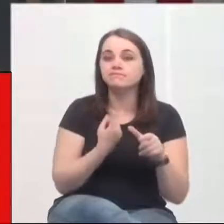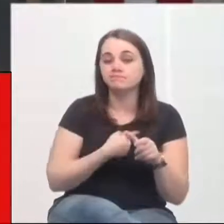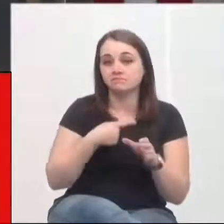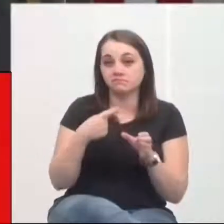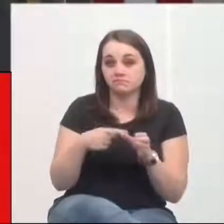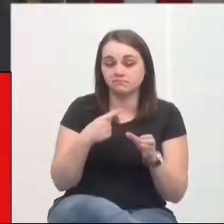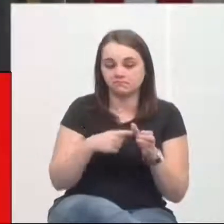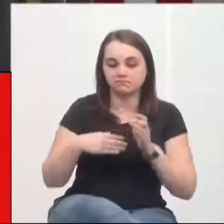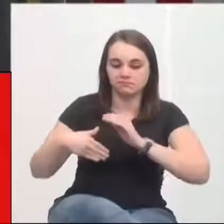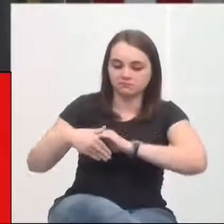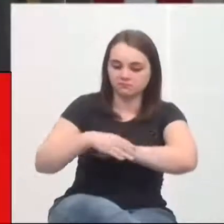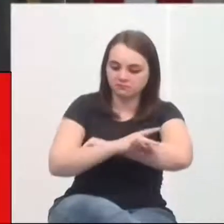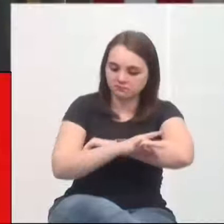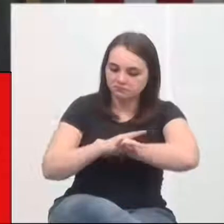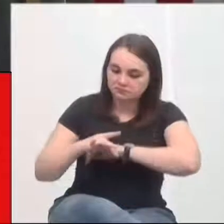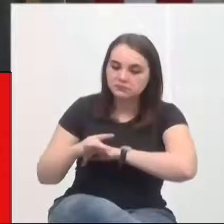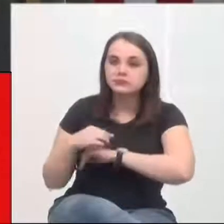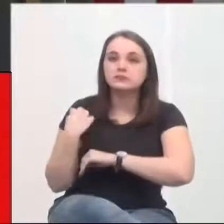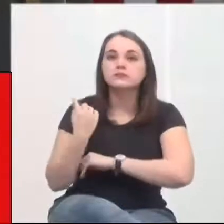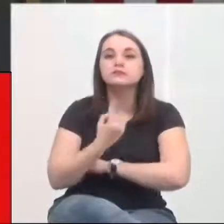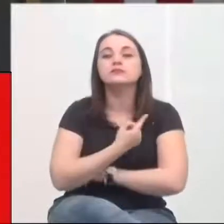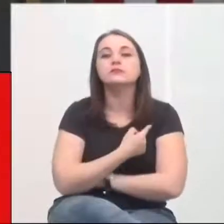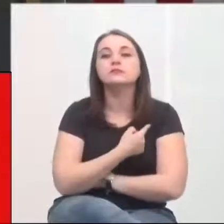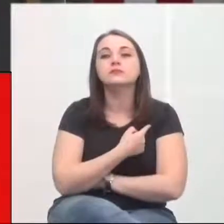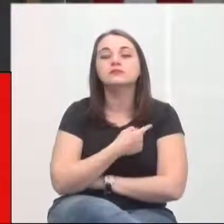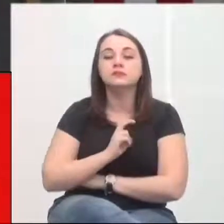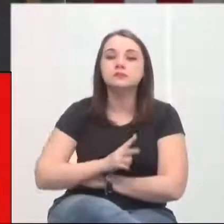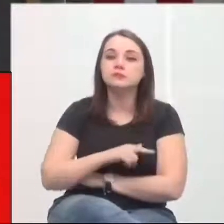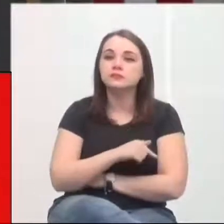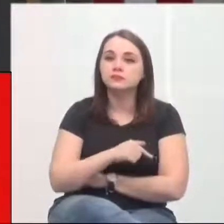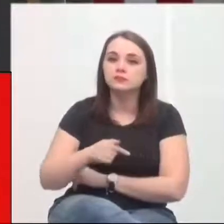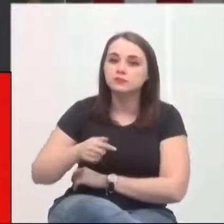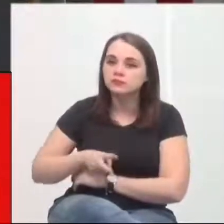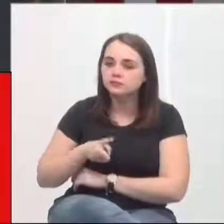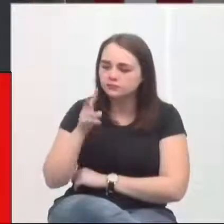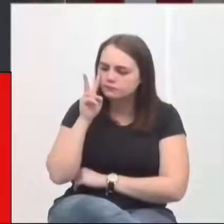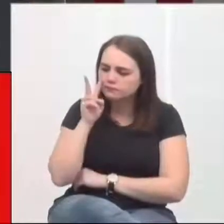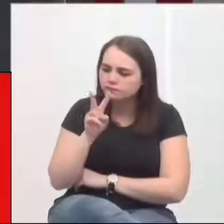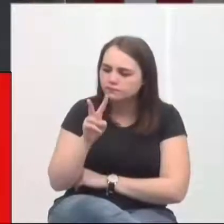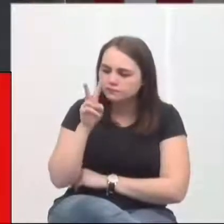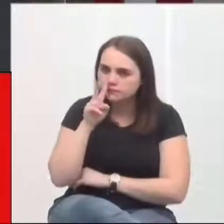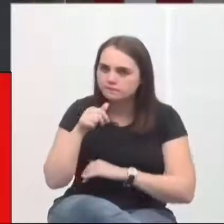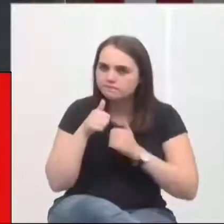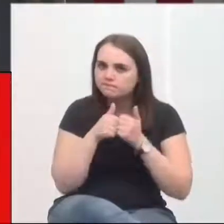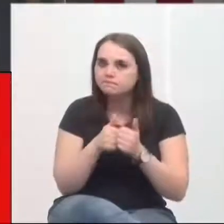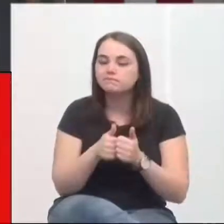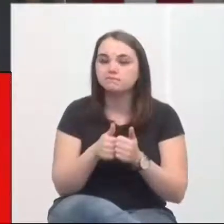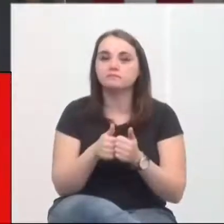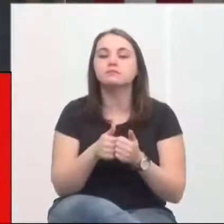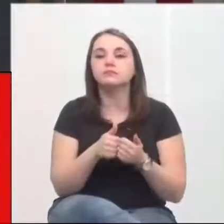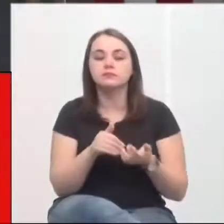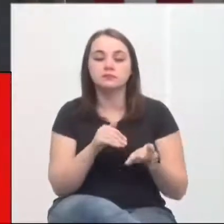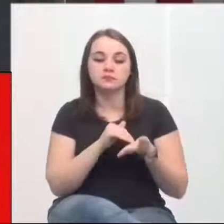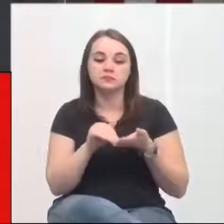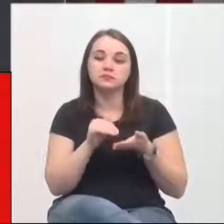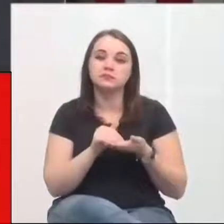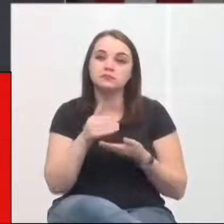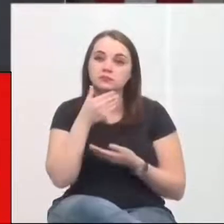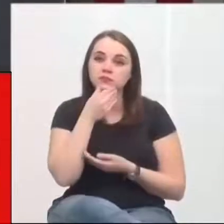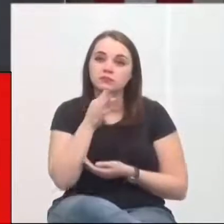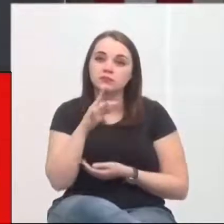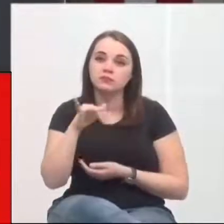da cidade, e nós estamos toda semana acompanhando. E, gentilmente, secretário Tita tem